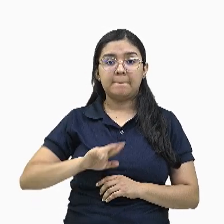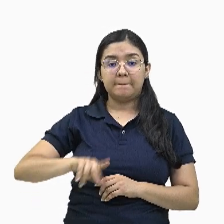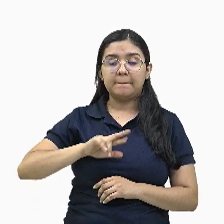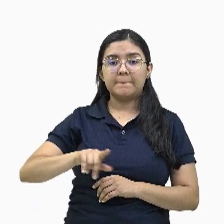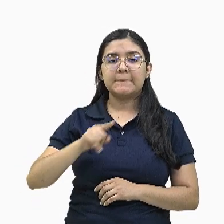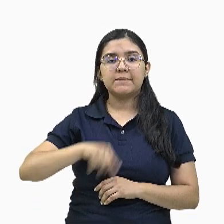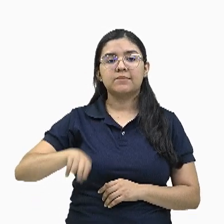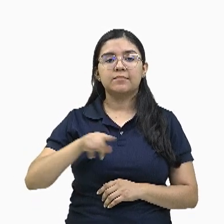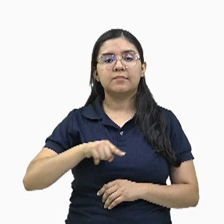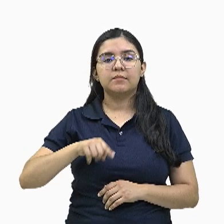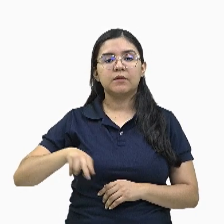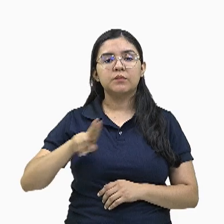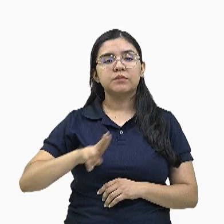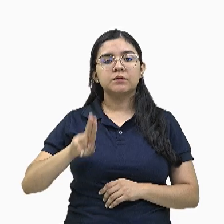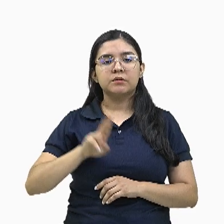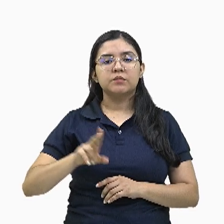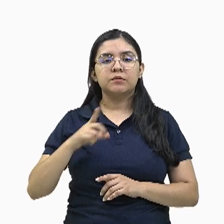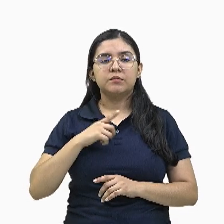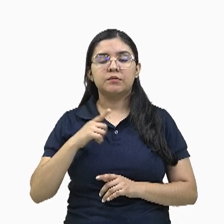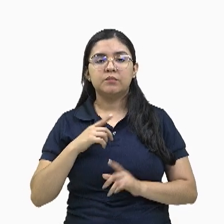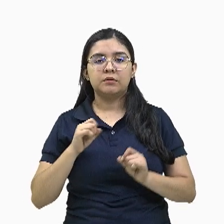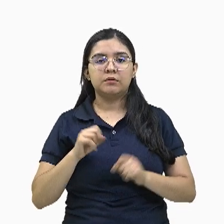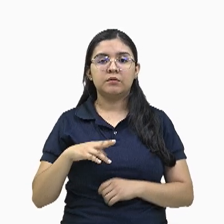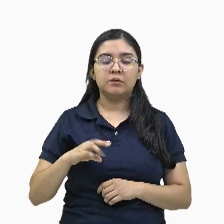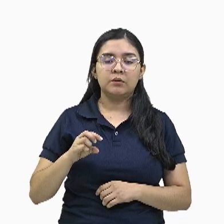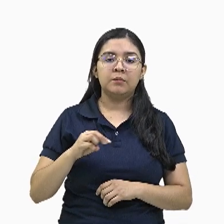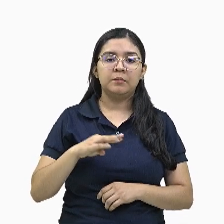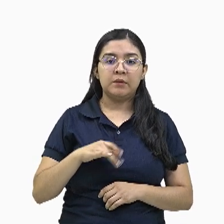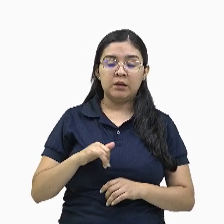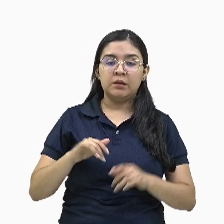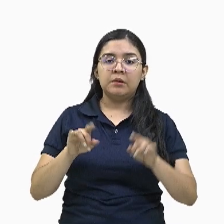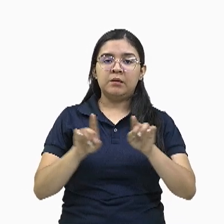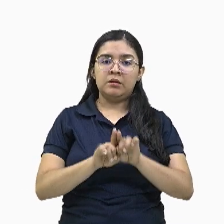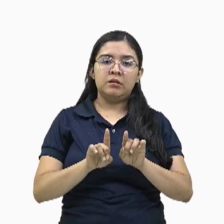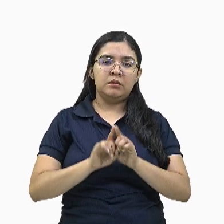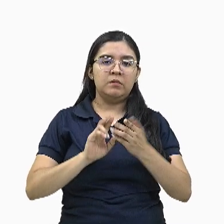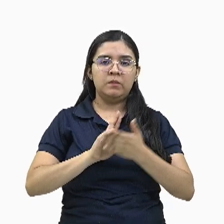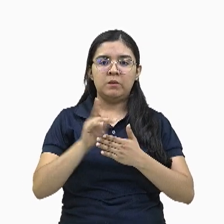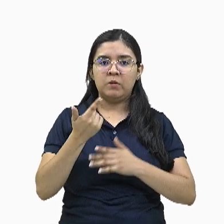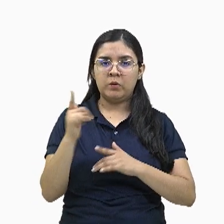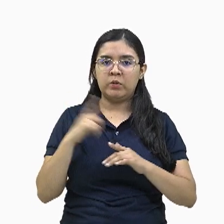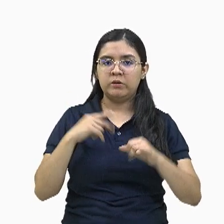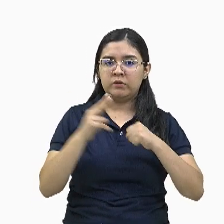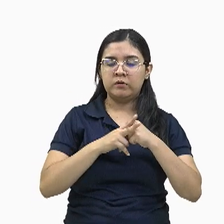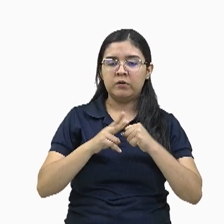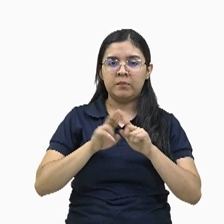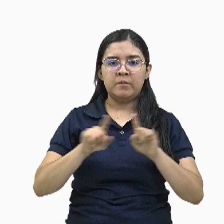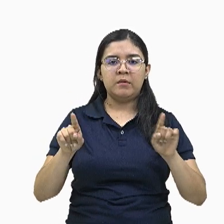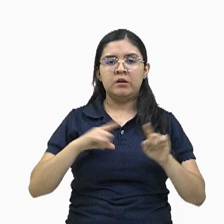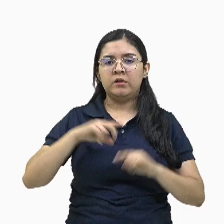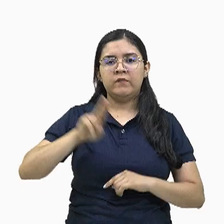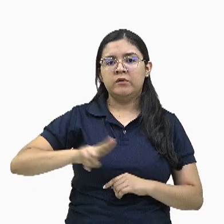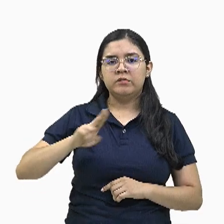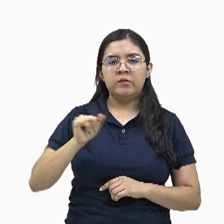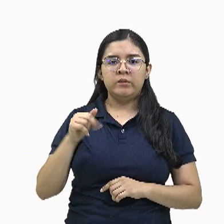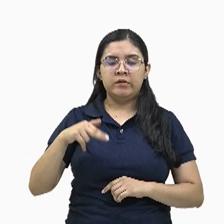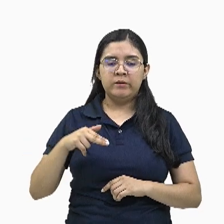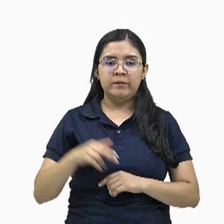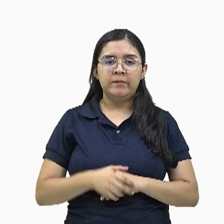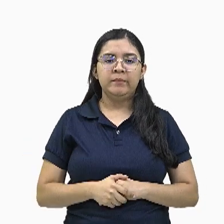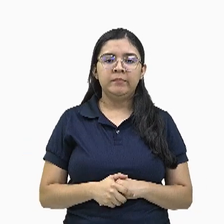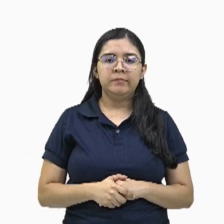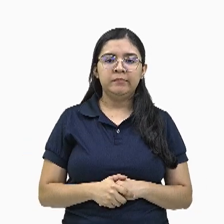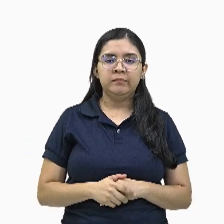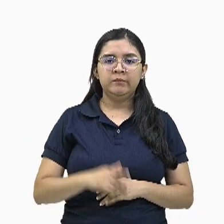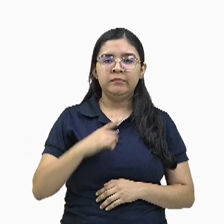vocês utilizarão o will, o may, o might, tá? mas não vão utilizar no caso o can.